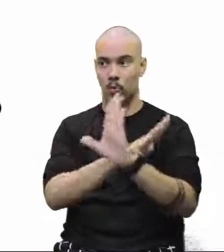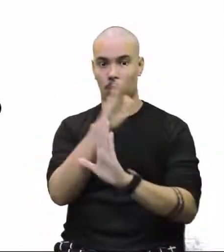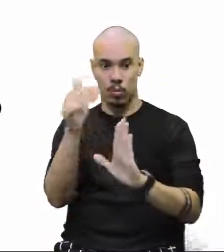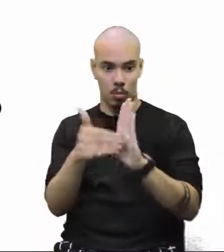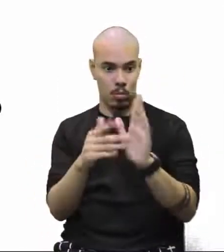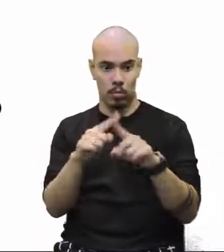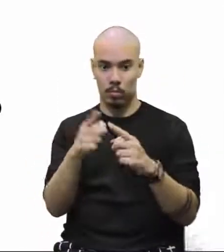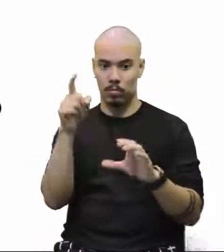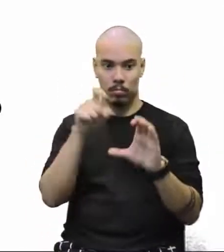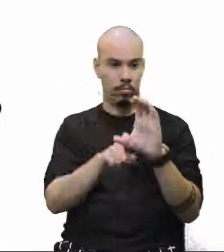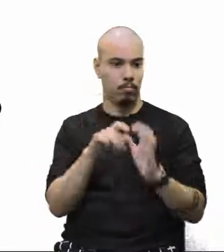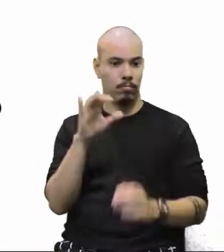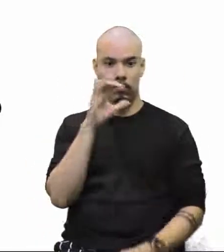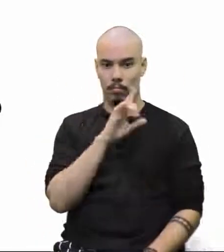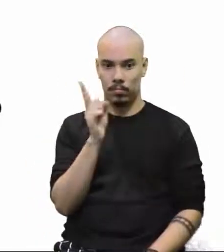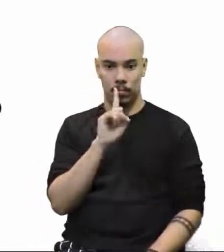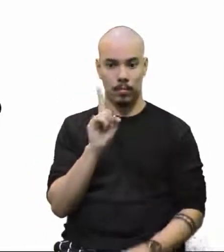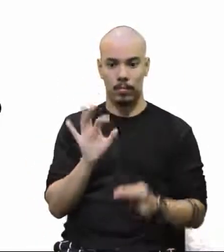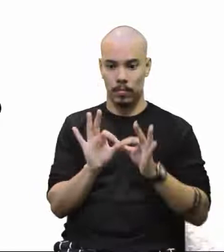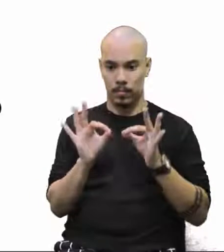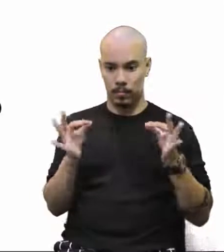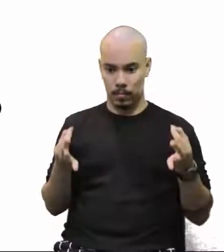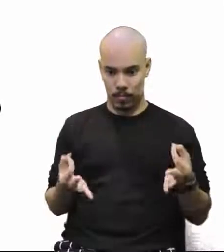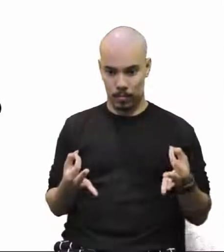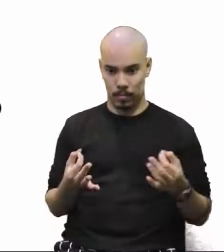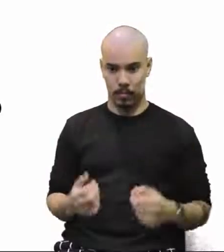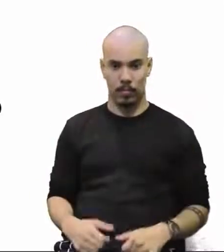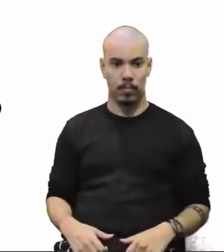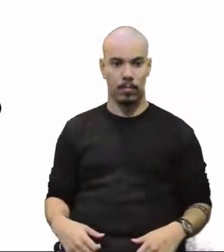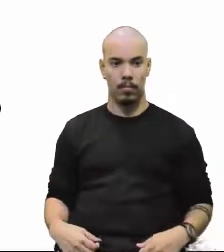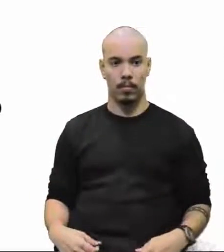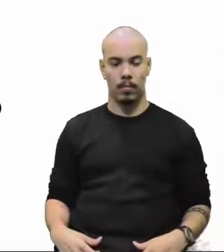depende da velocidade, bem simples de entender isso, tá?